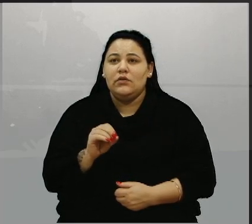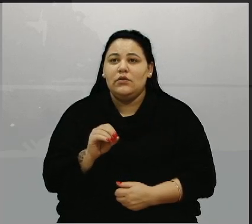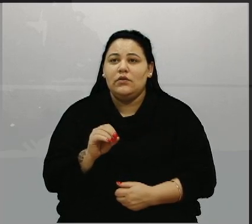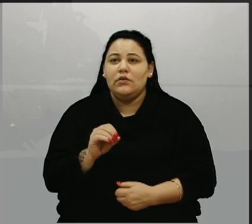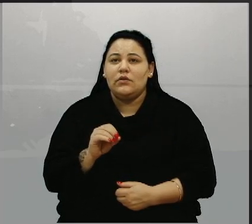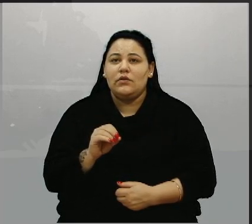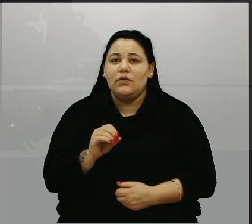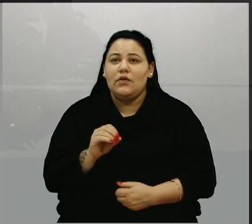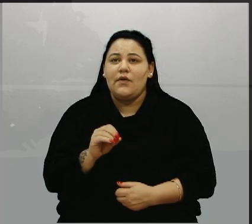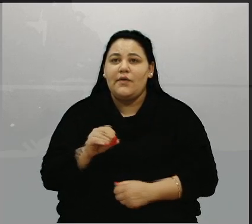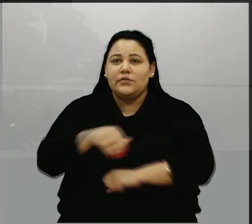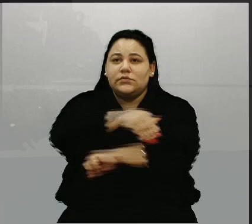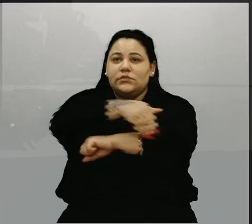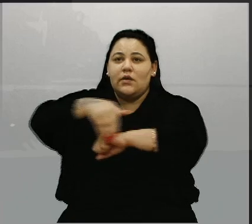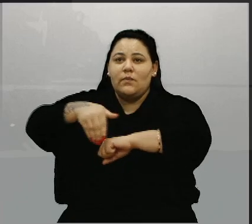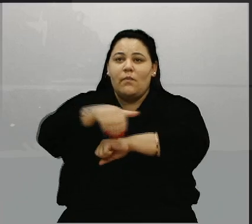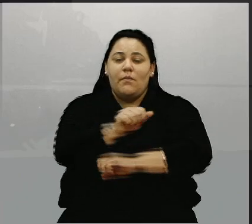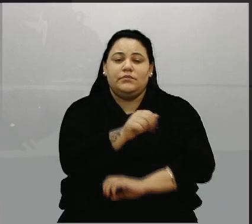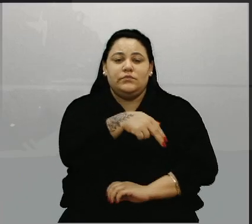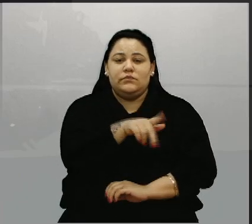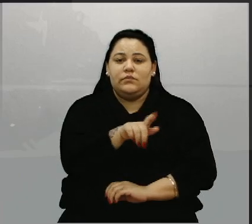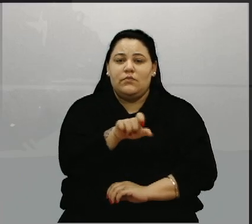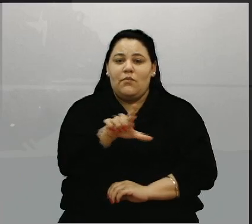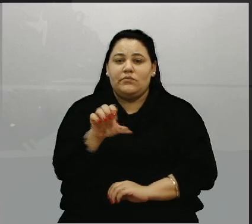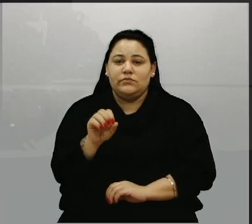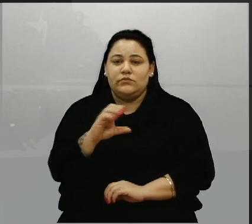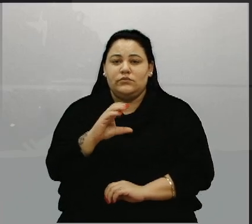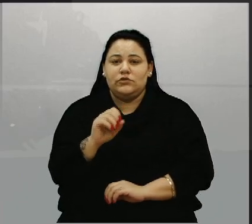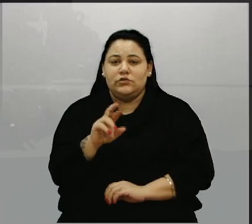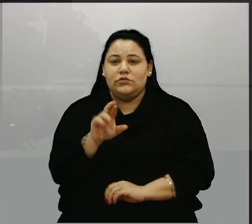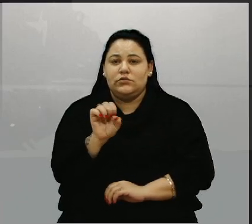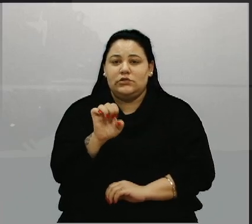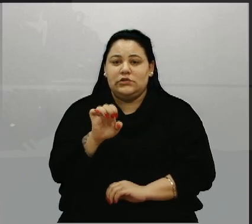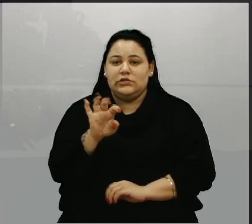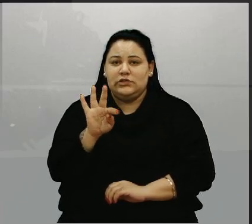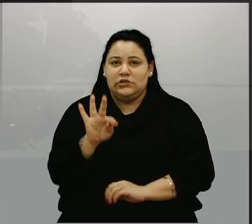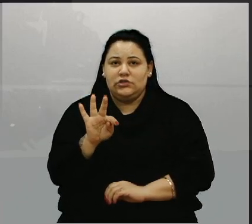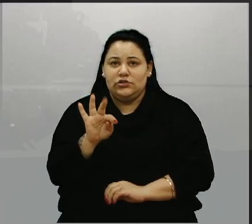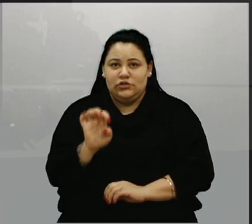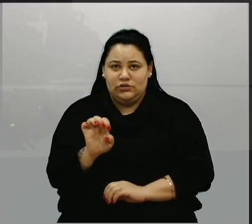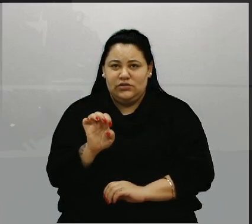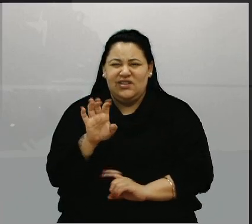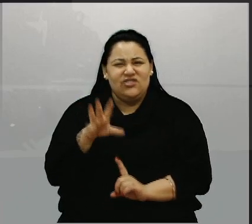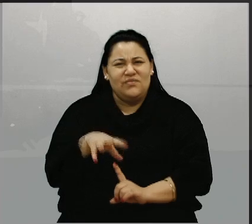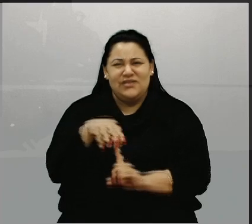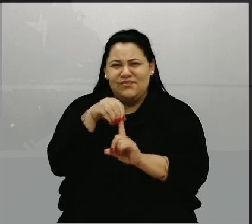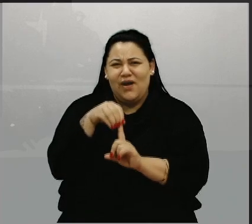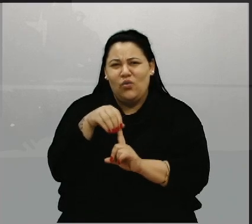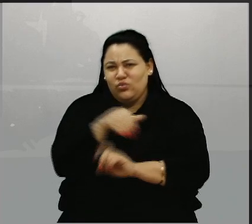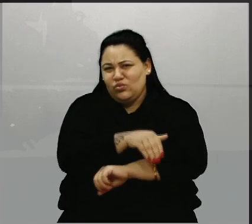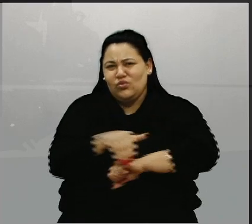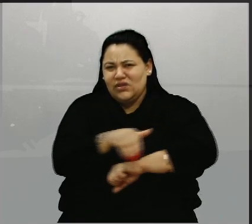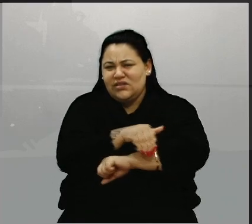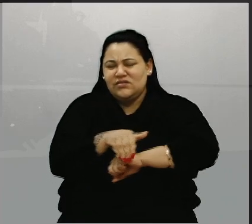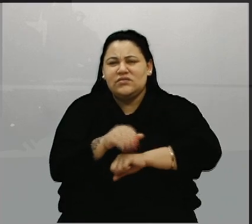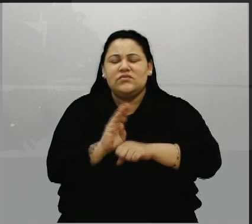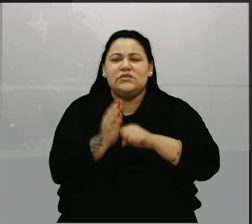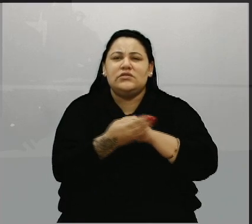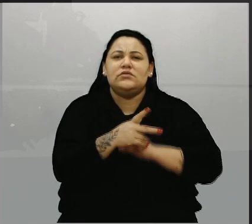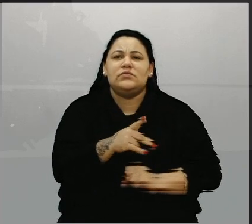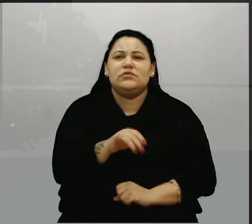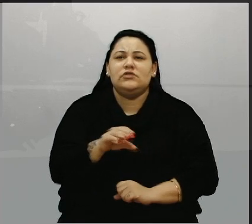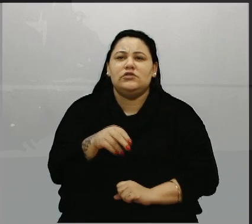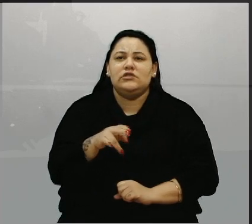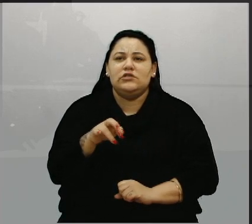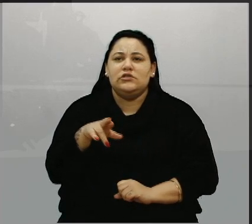vereador D'Ambros, com a Dinarte Gomes de Oliveira, uma das principais ruas acho que a principal rua do bairro Pioneiro, né?